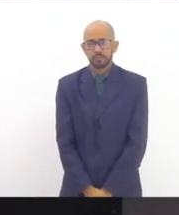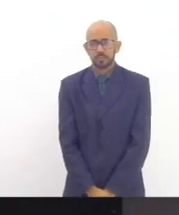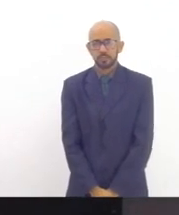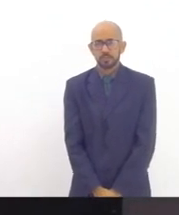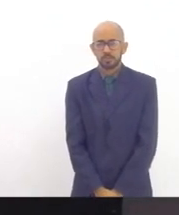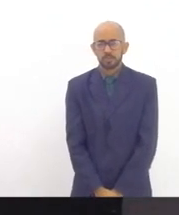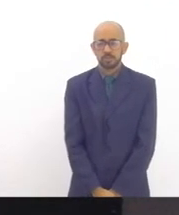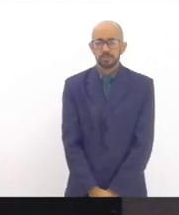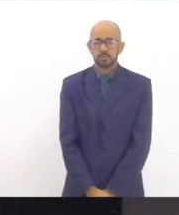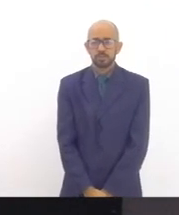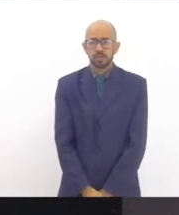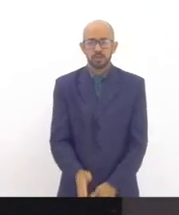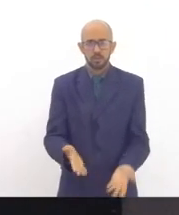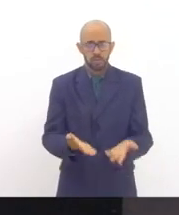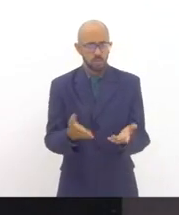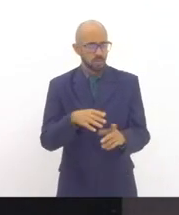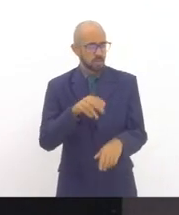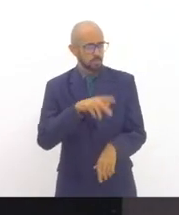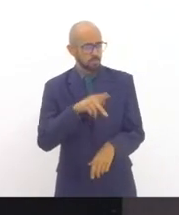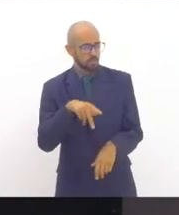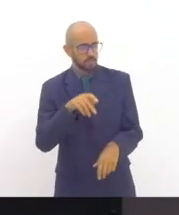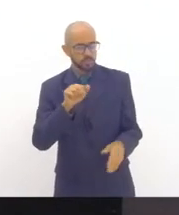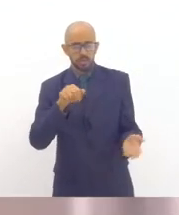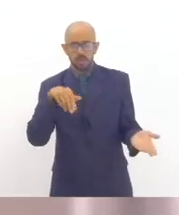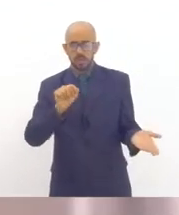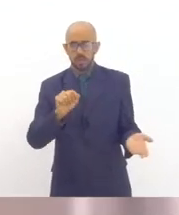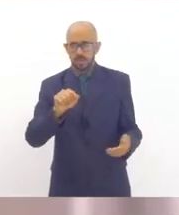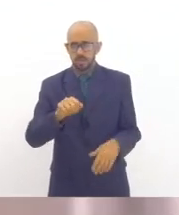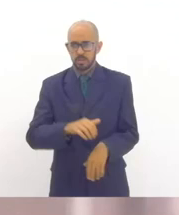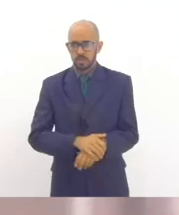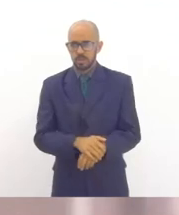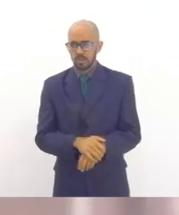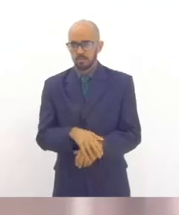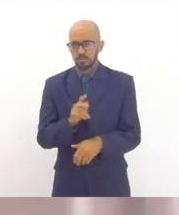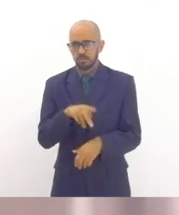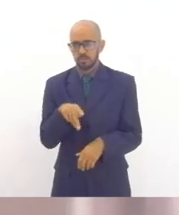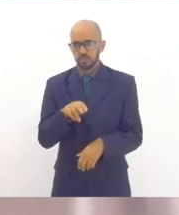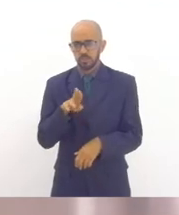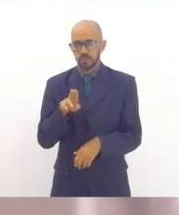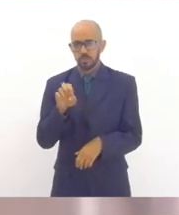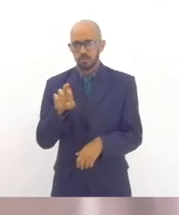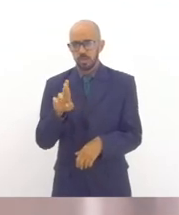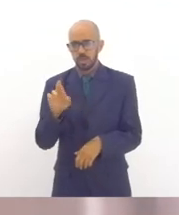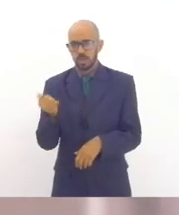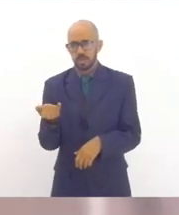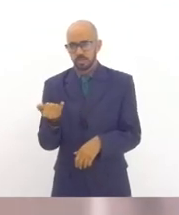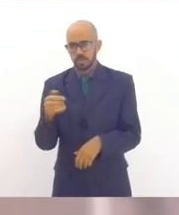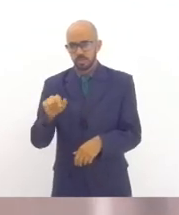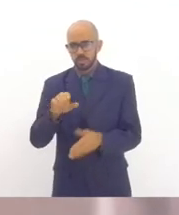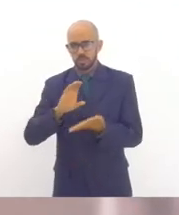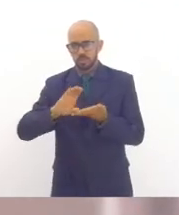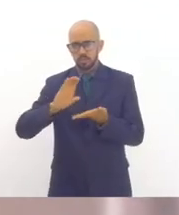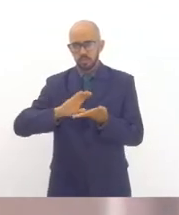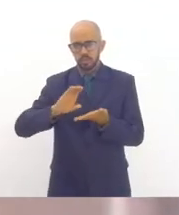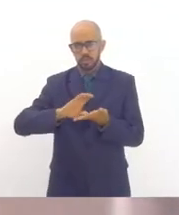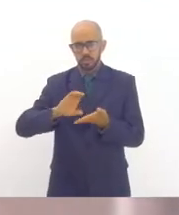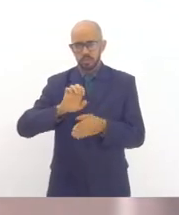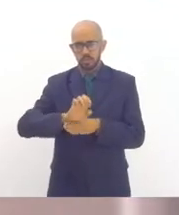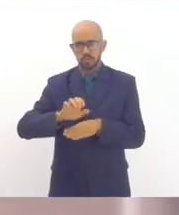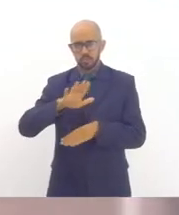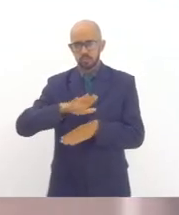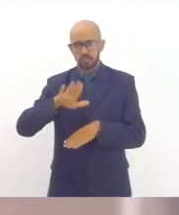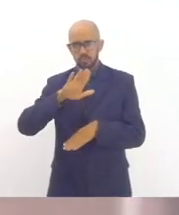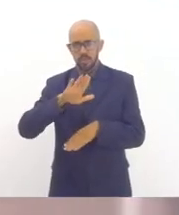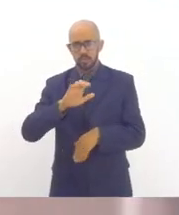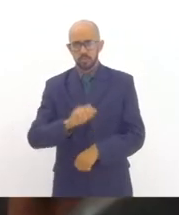Obrigado, professora. Passa a palavra agora à professora Ana Karina, professora da UERJ e conselheira do Conselho Estadual de Educação. Obrigado